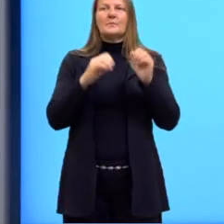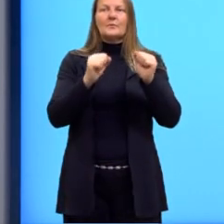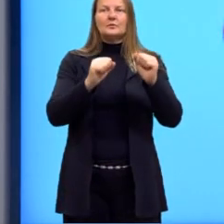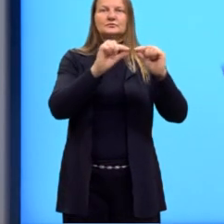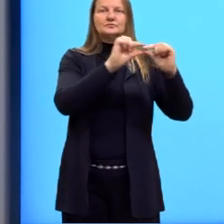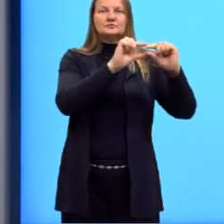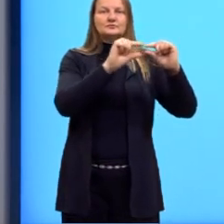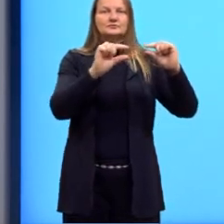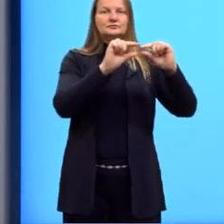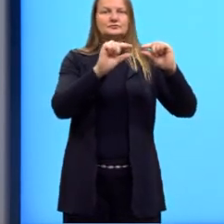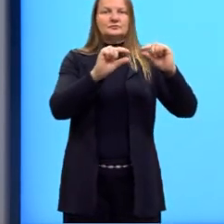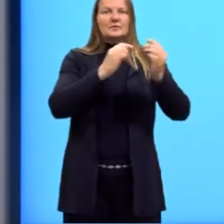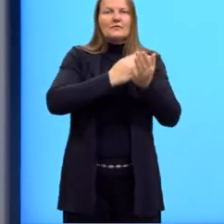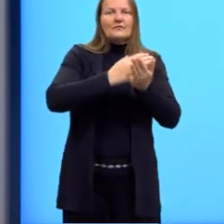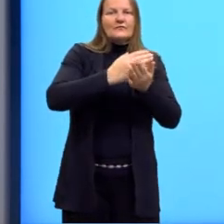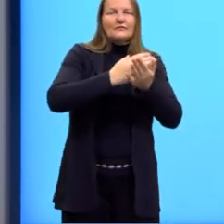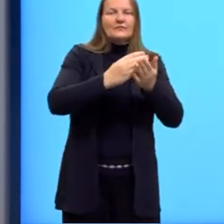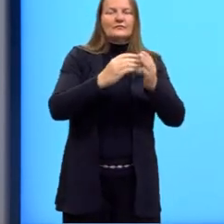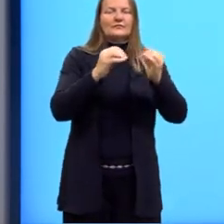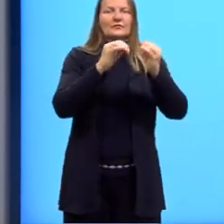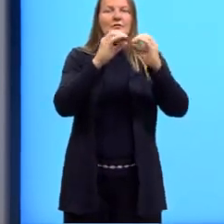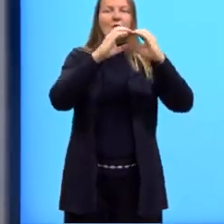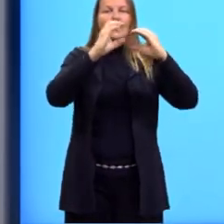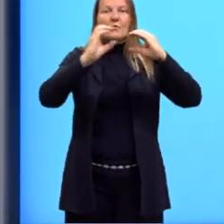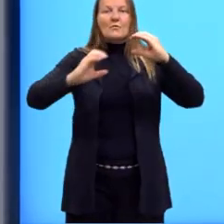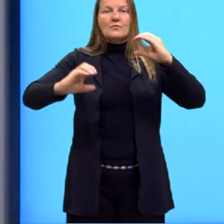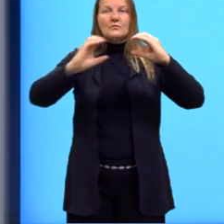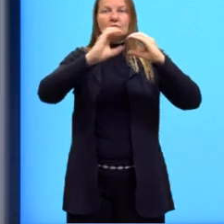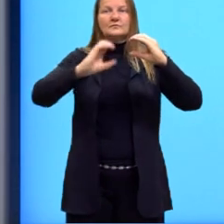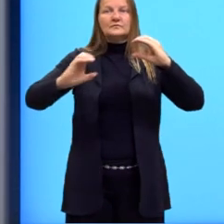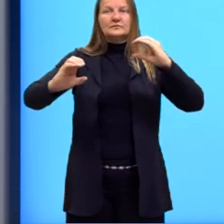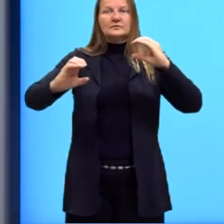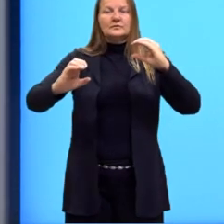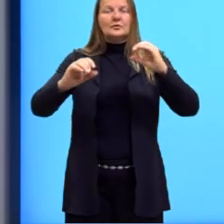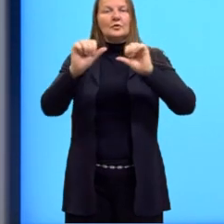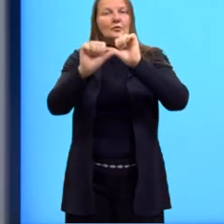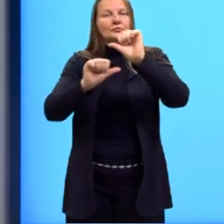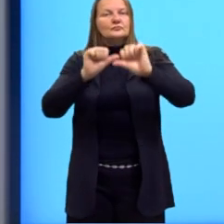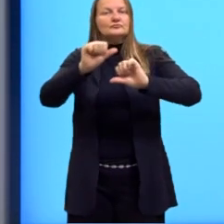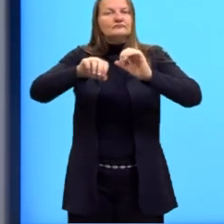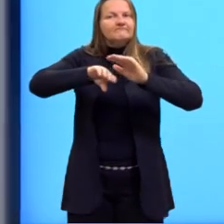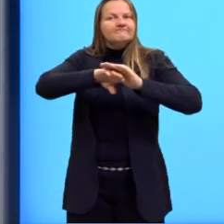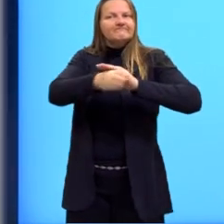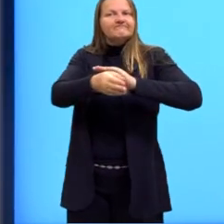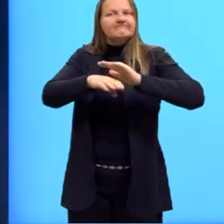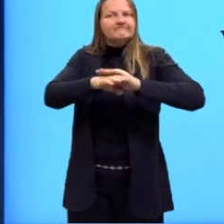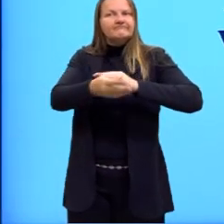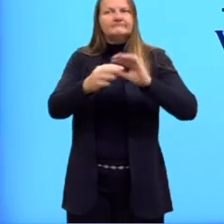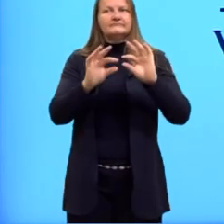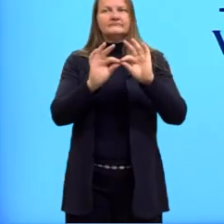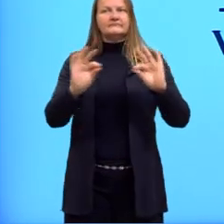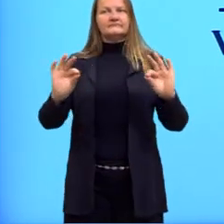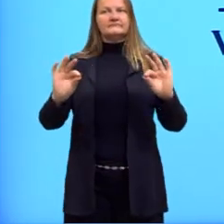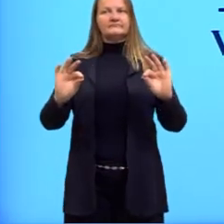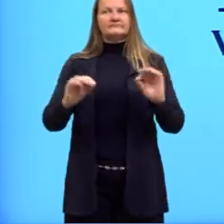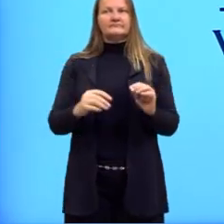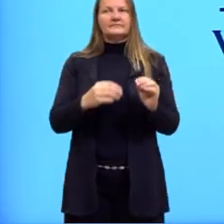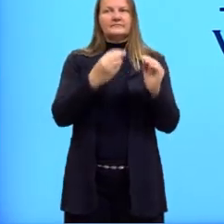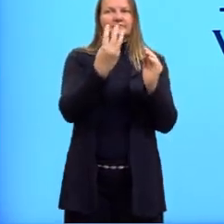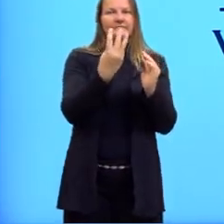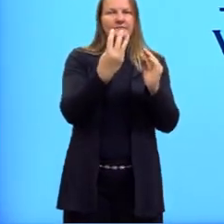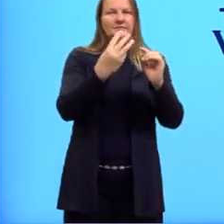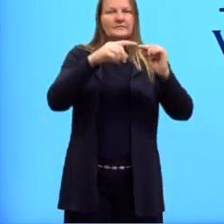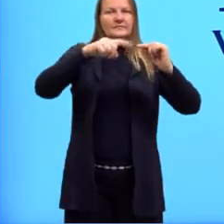esse todo esse circuito aqui transformar em um circuito mais simples porque eu vou pegar esses três resistores